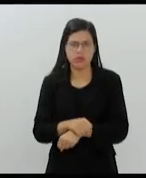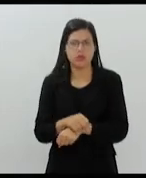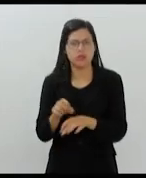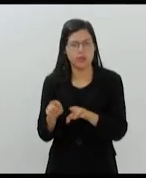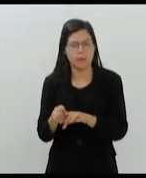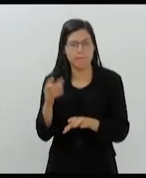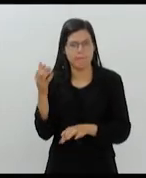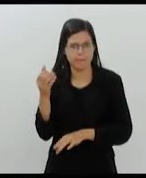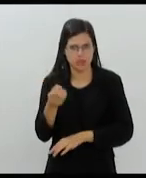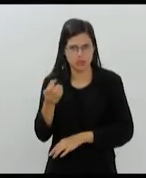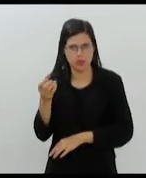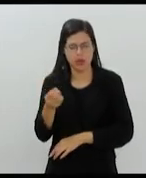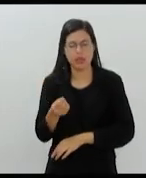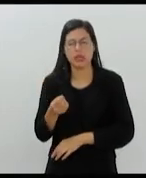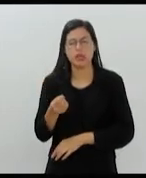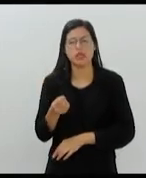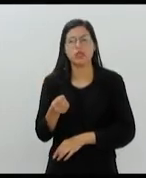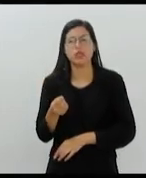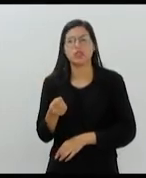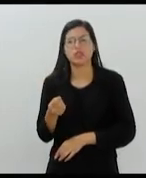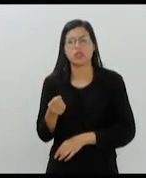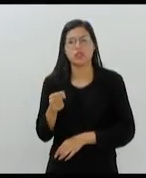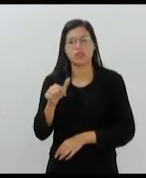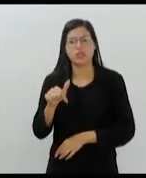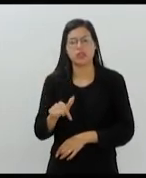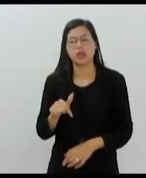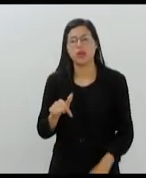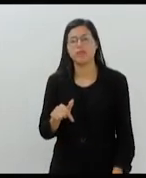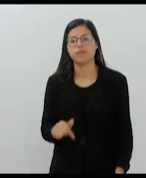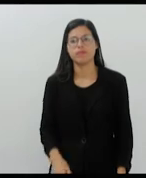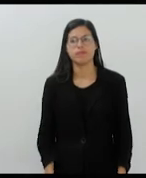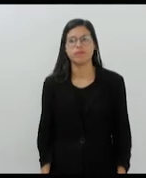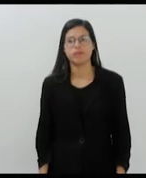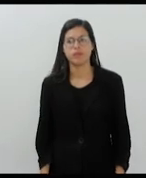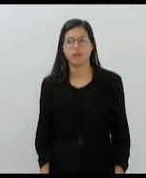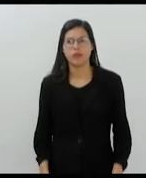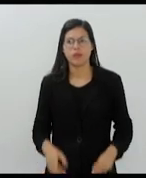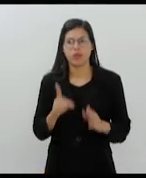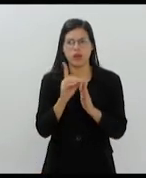pensionistas, originado pelo decreto do governador